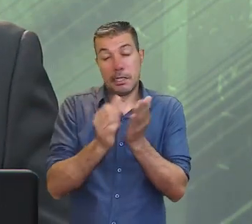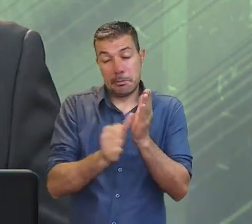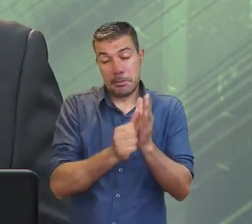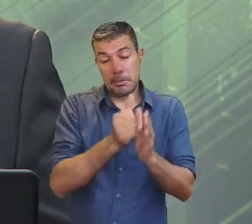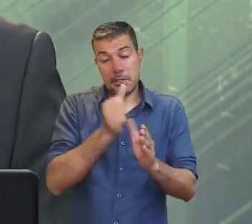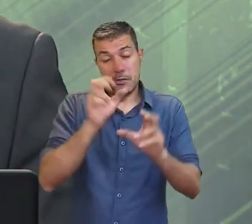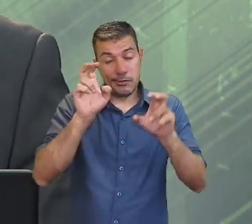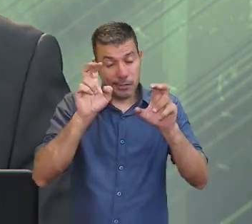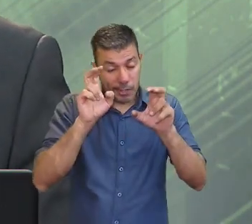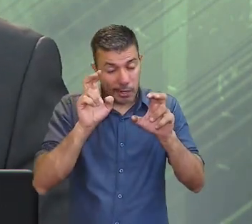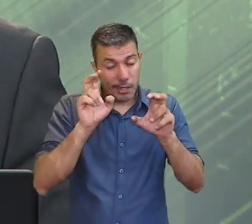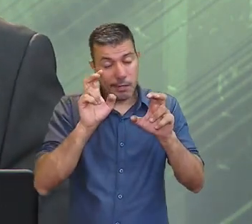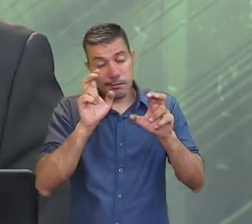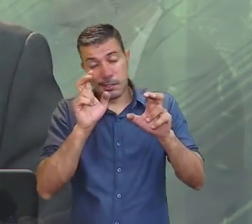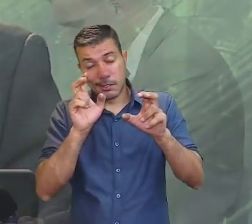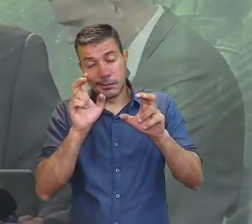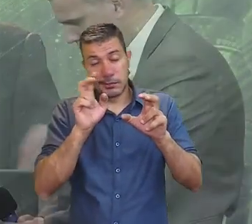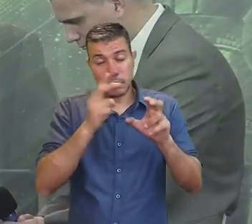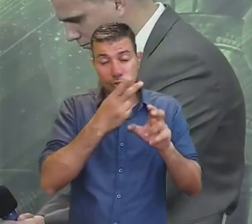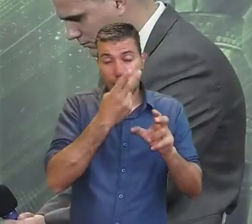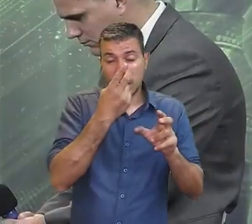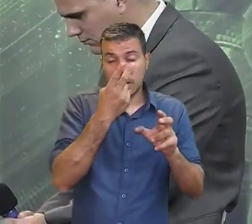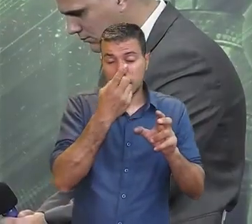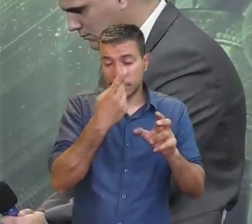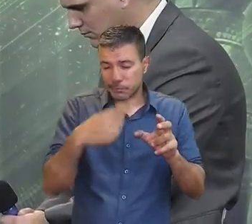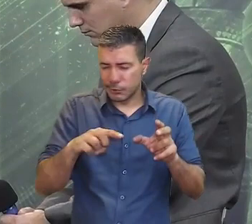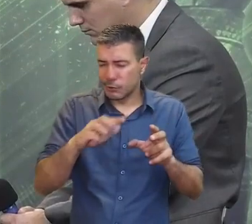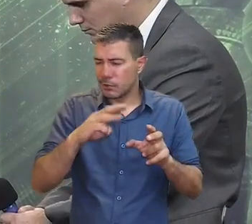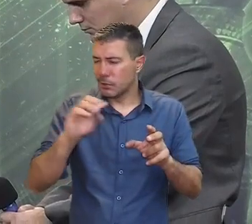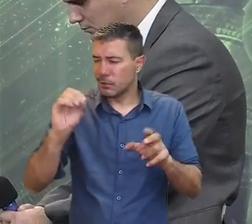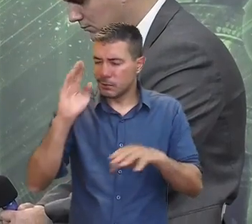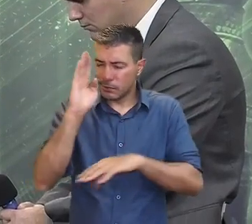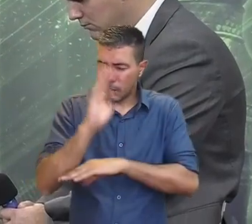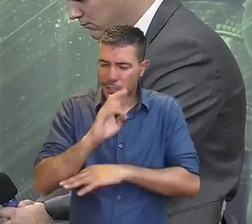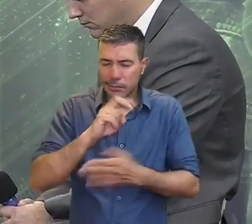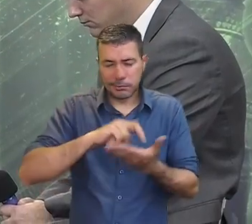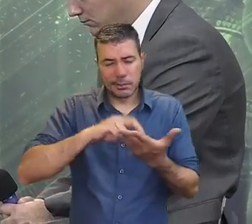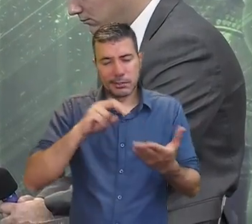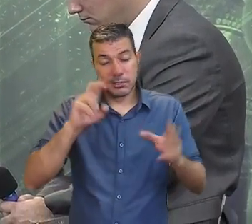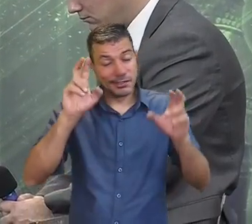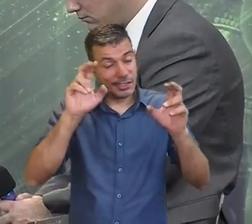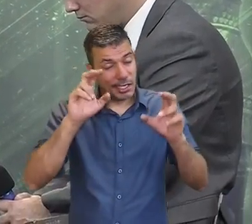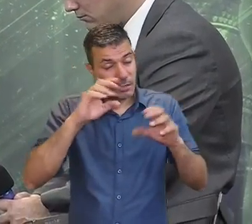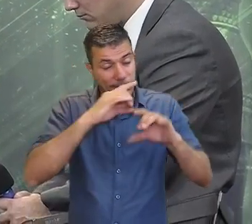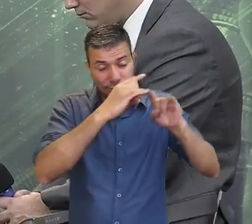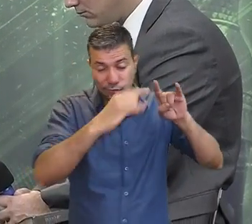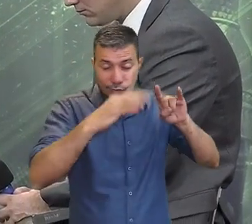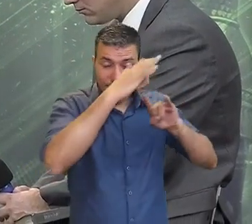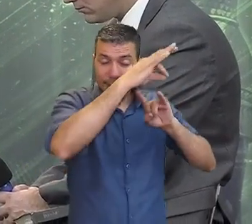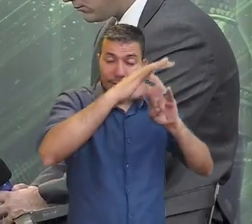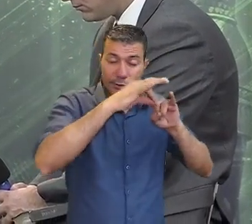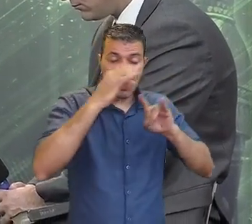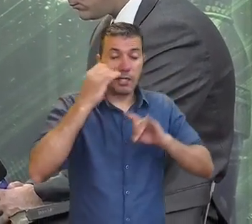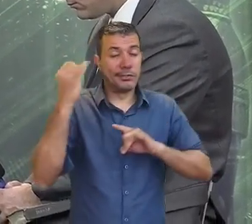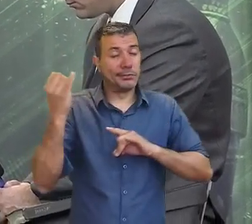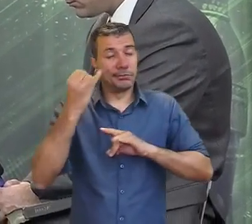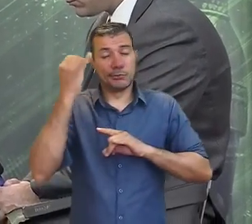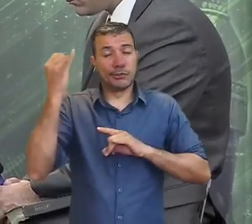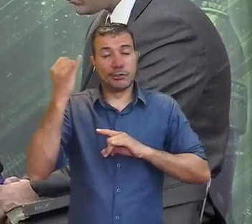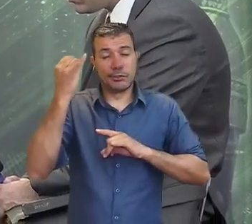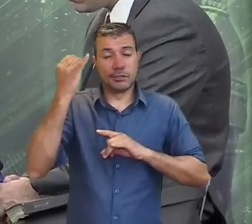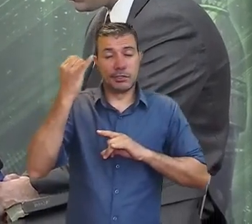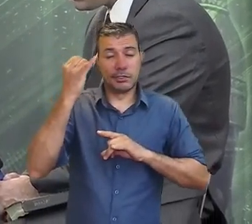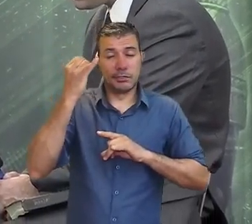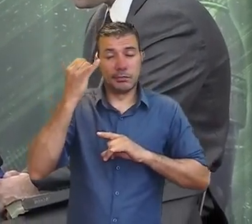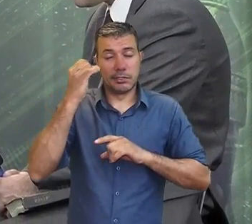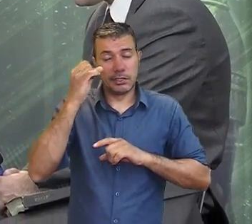parte no que diz respeito às 2.300 tardes e manhãs, esse assunto falando sobre o santuário, que é tão importante para a vindicação